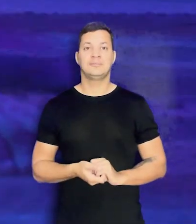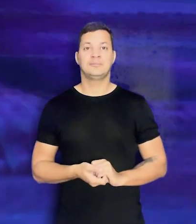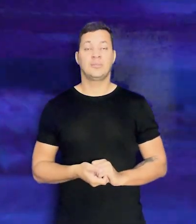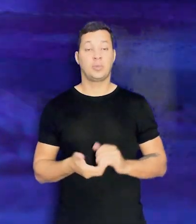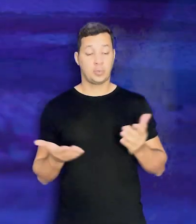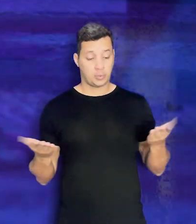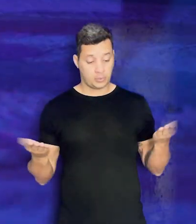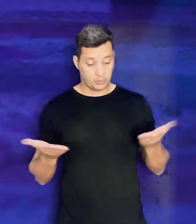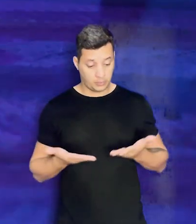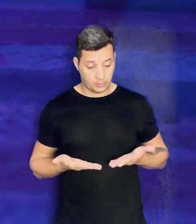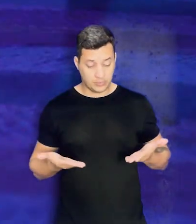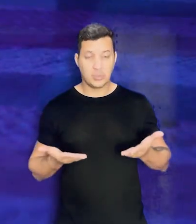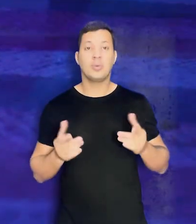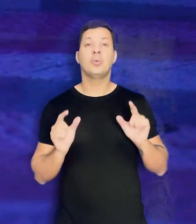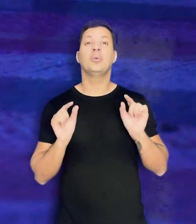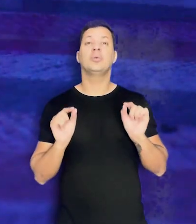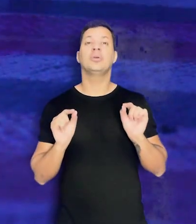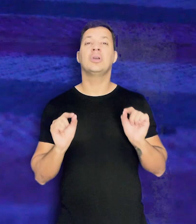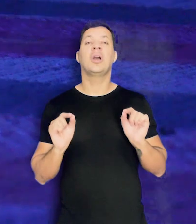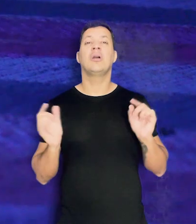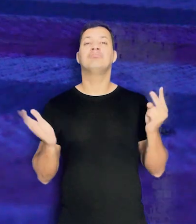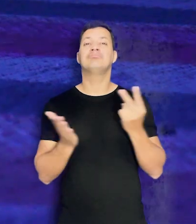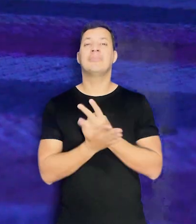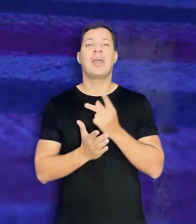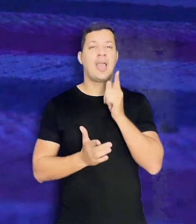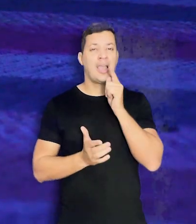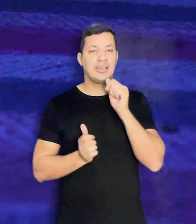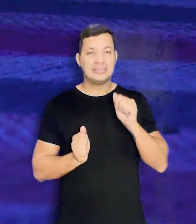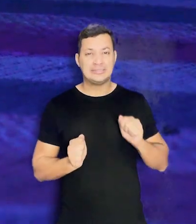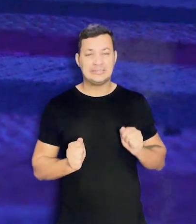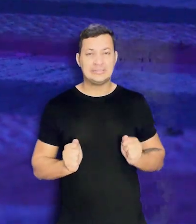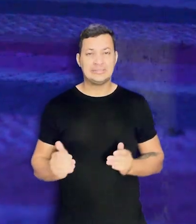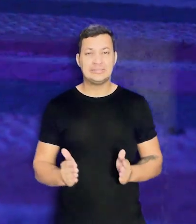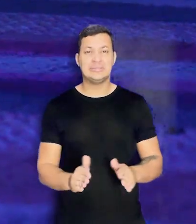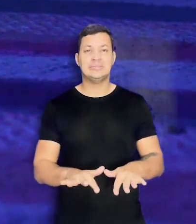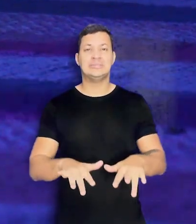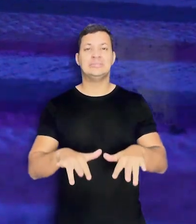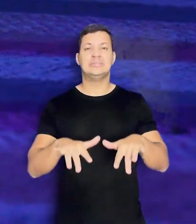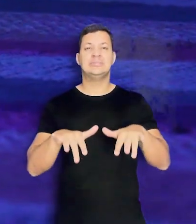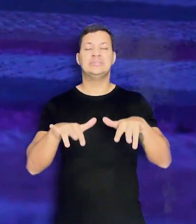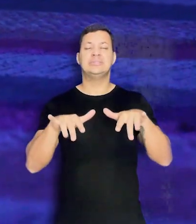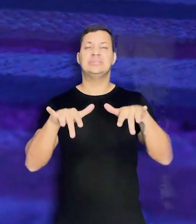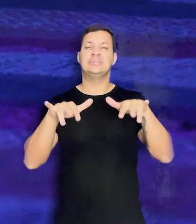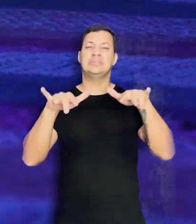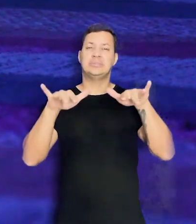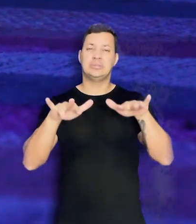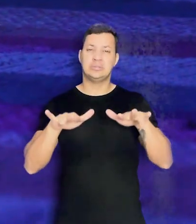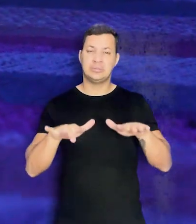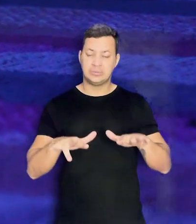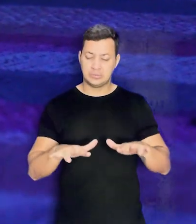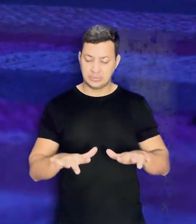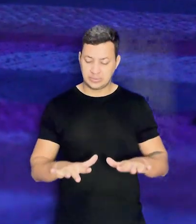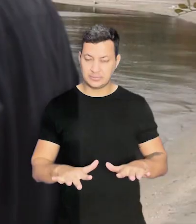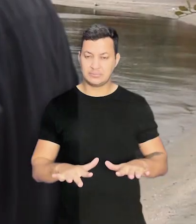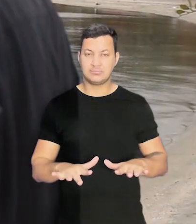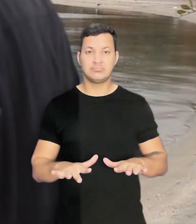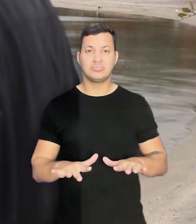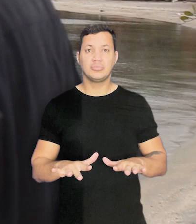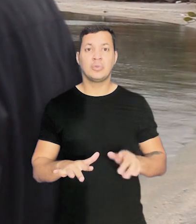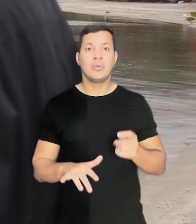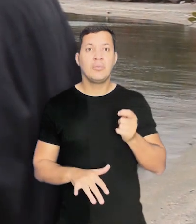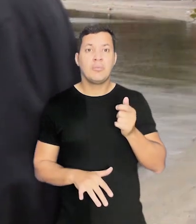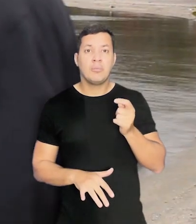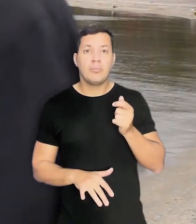E hoje, em que apenas a enchente do rio 100 vezes hei visto crescer e baixar, já restam